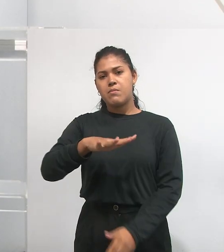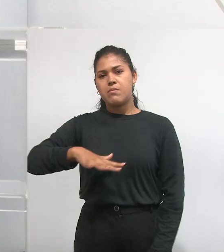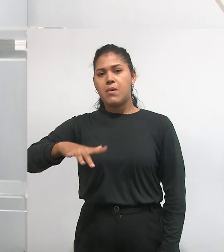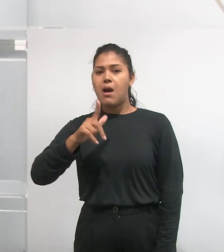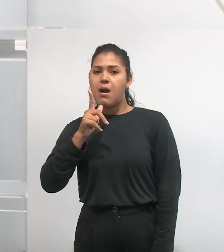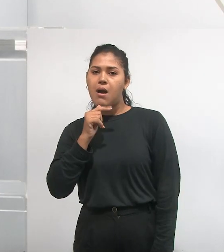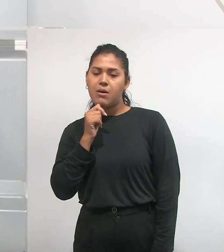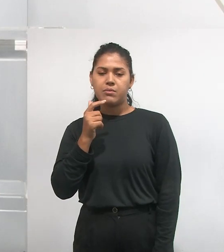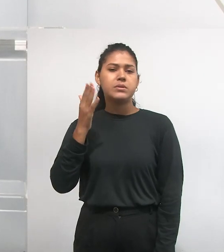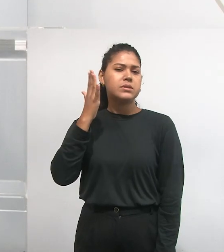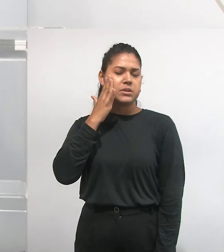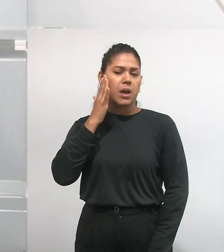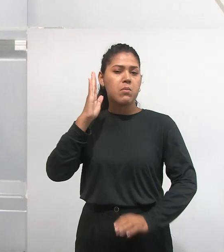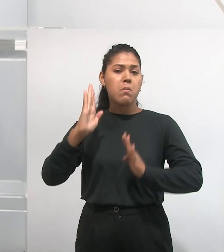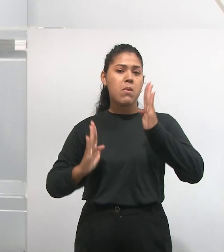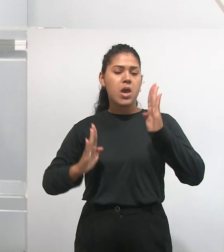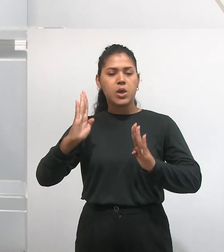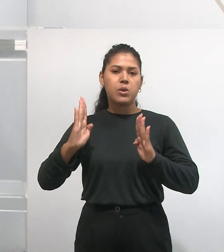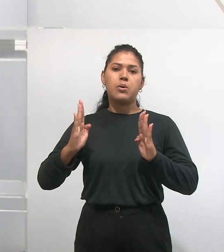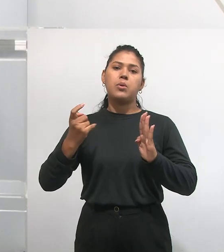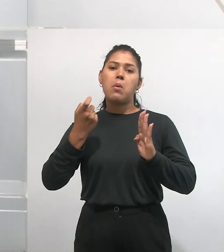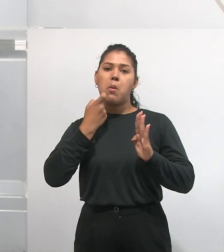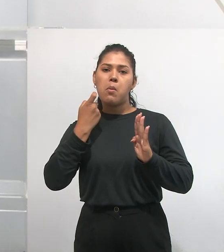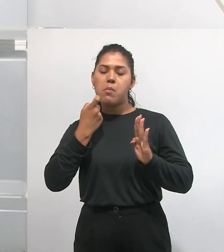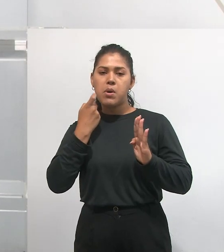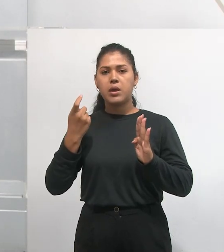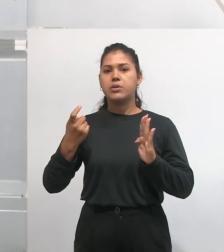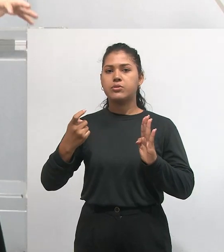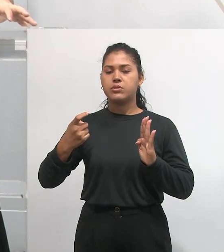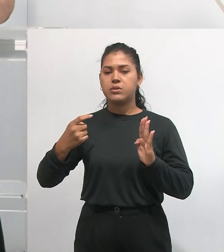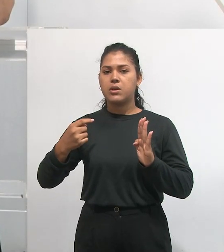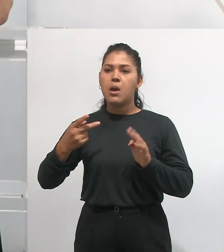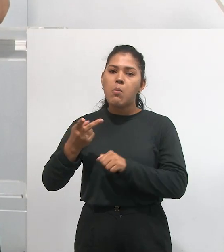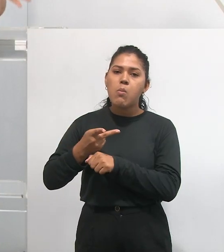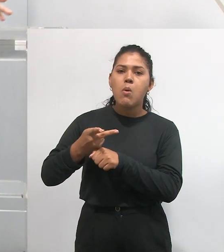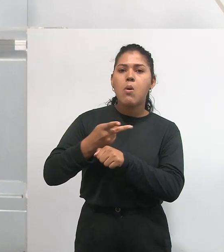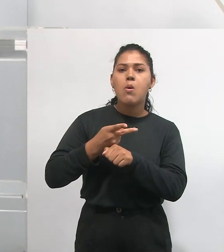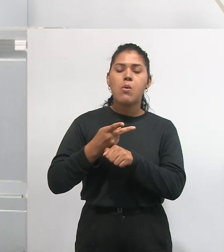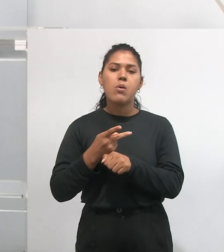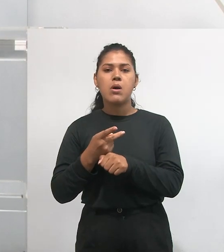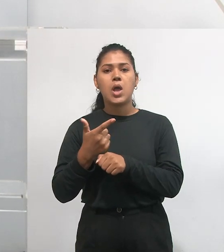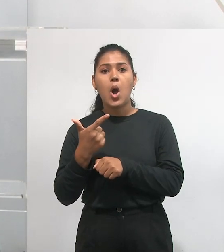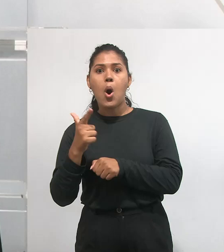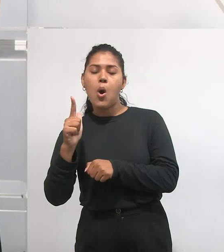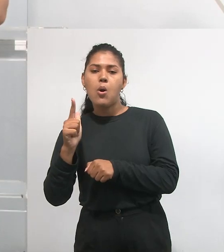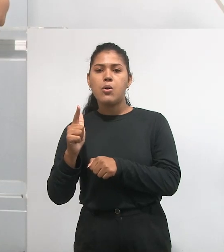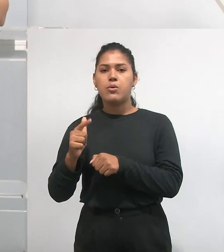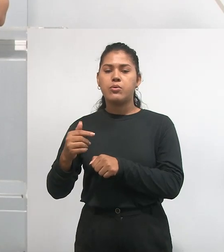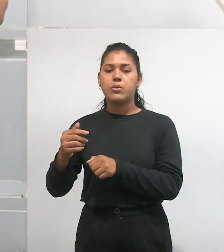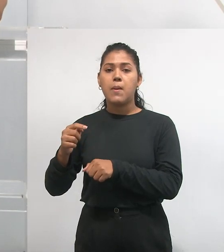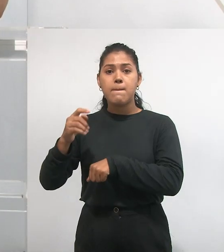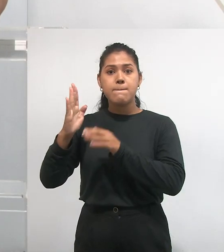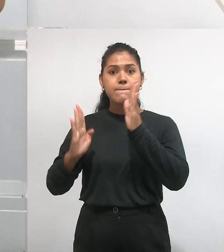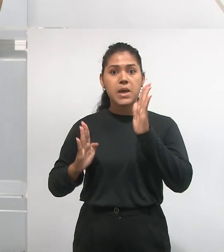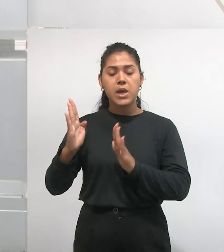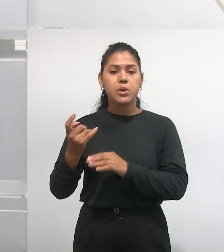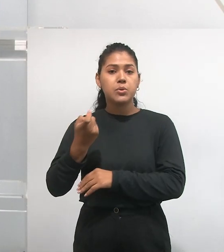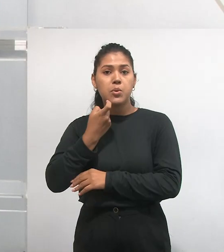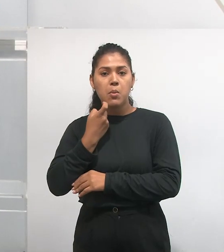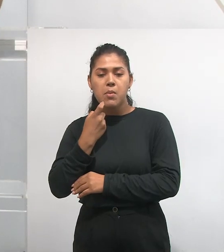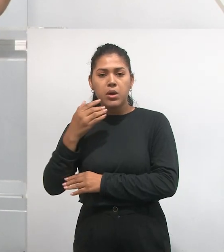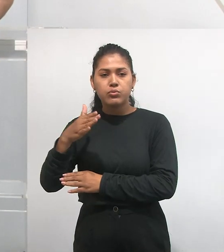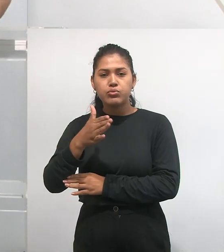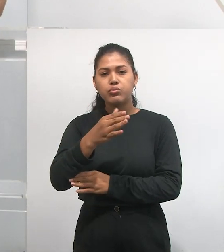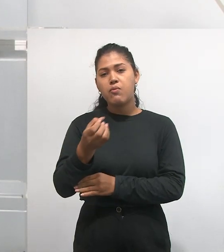é o período, né, de defesa, o período de subida dos peixes, período de descida, período em que os cardumes